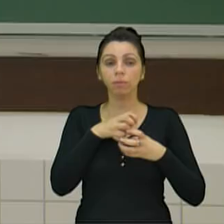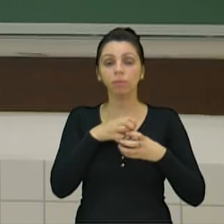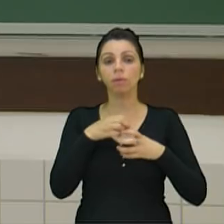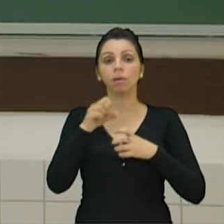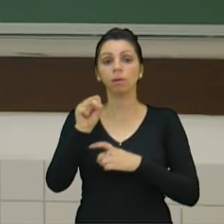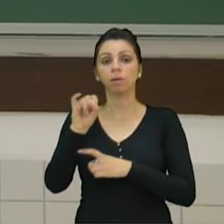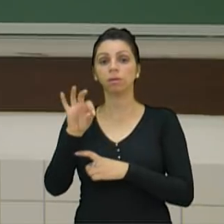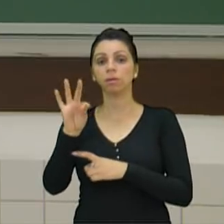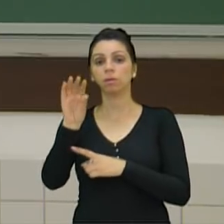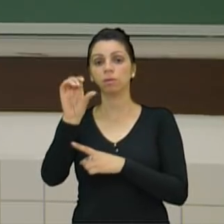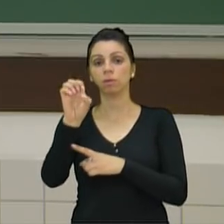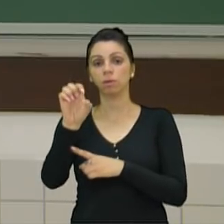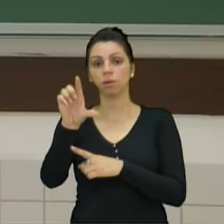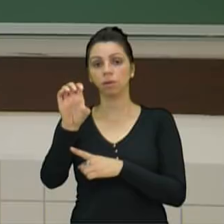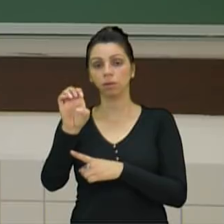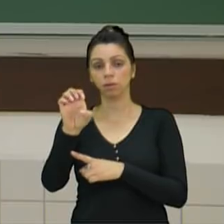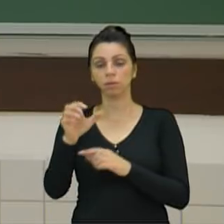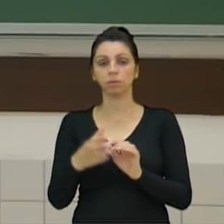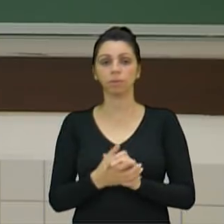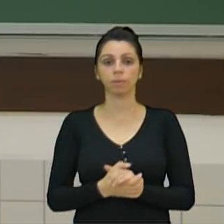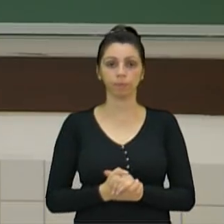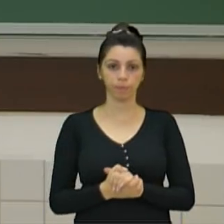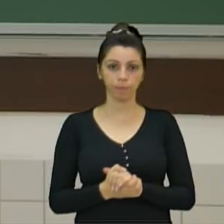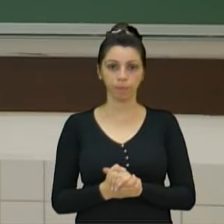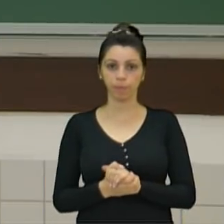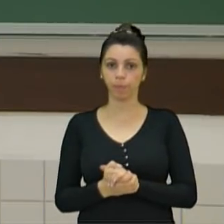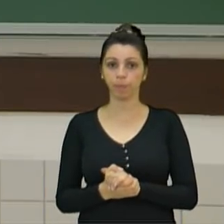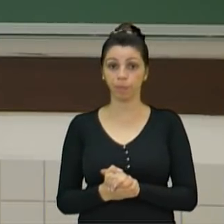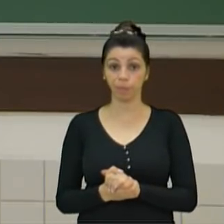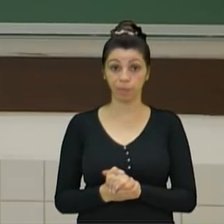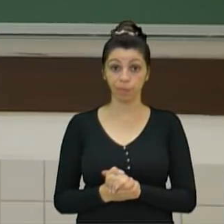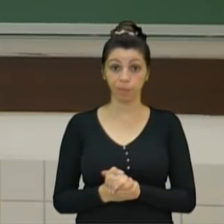é um movimento chamado de sístole, tá?